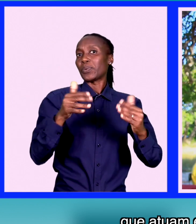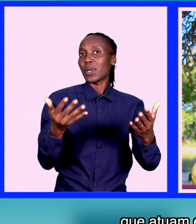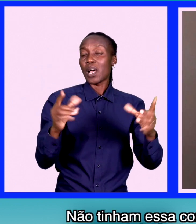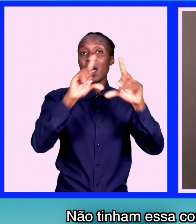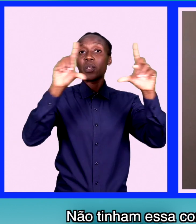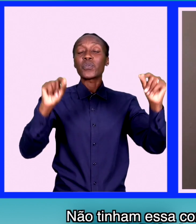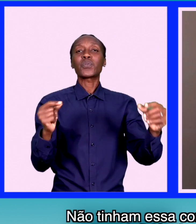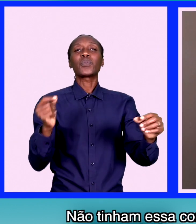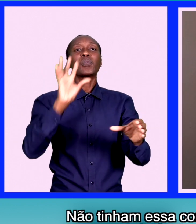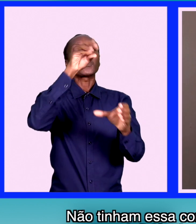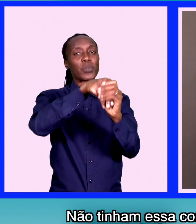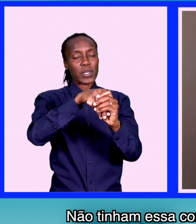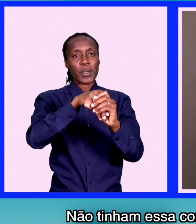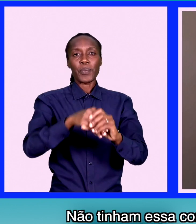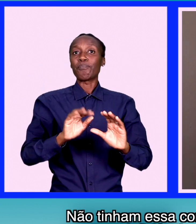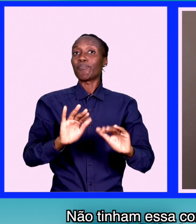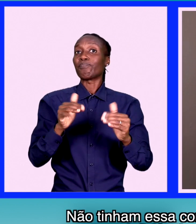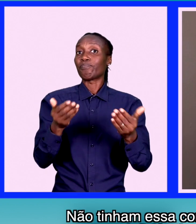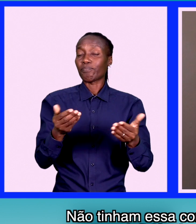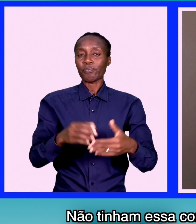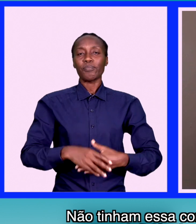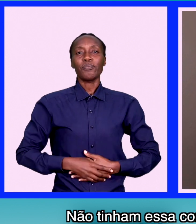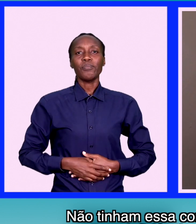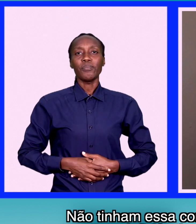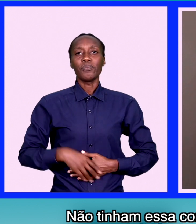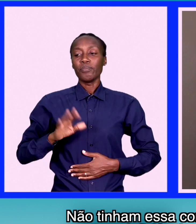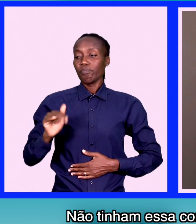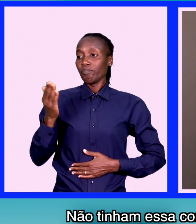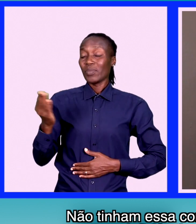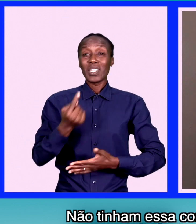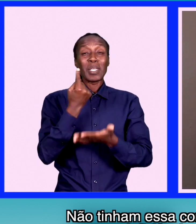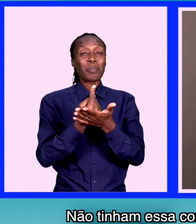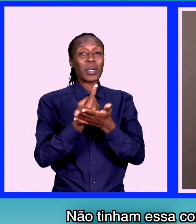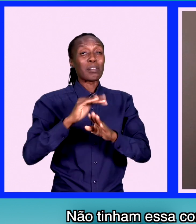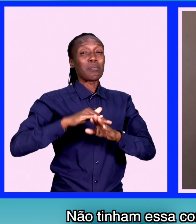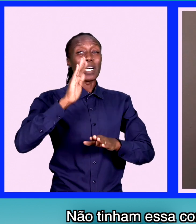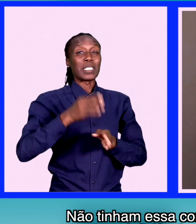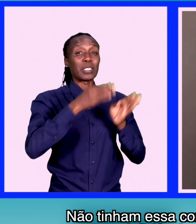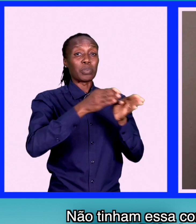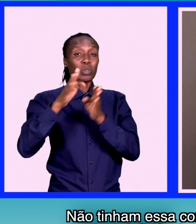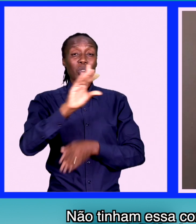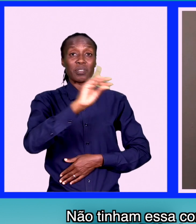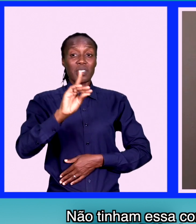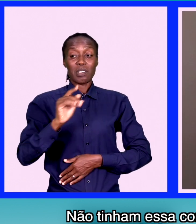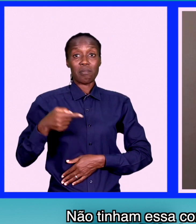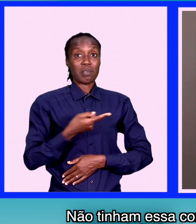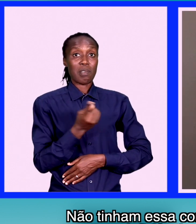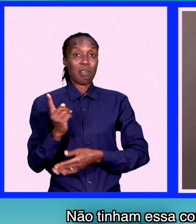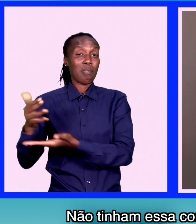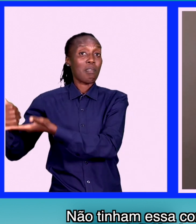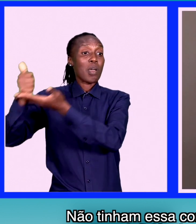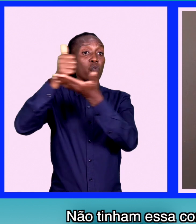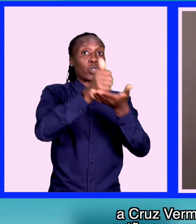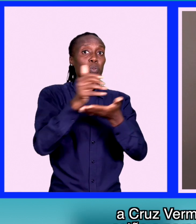inclusão. Continua essa componente da prioridade das pessoas com deficiência, mas com a introdução